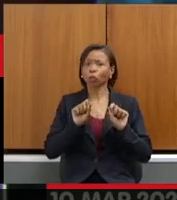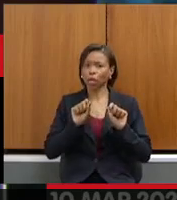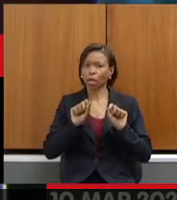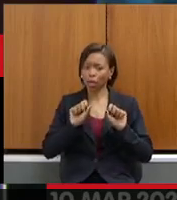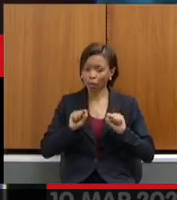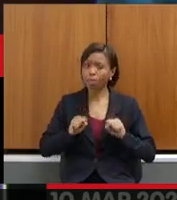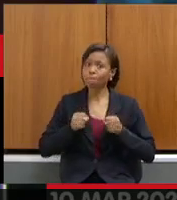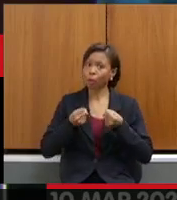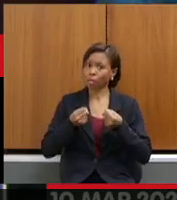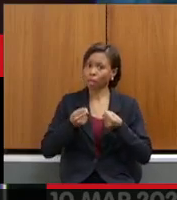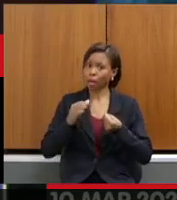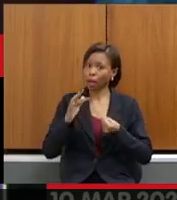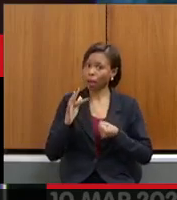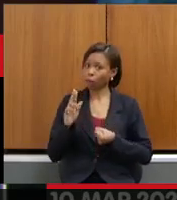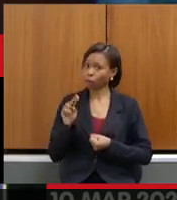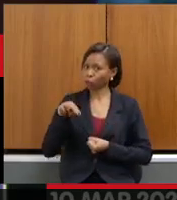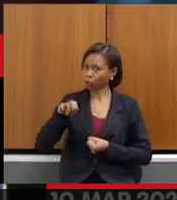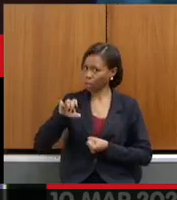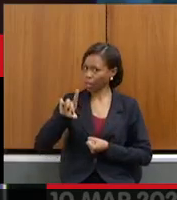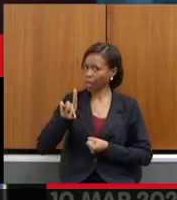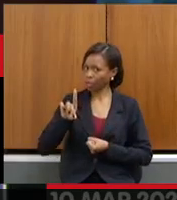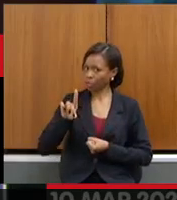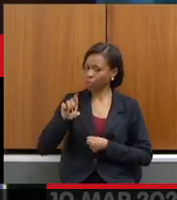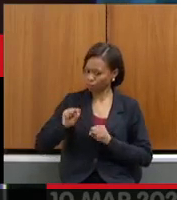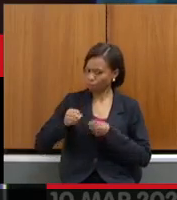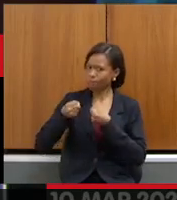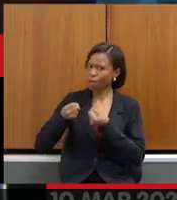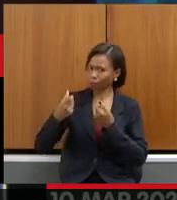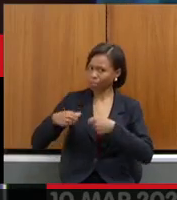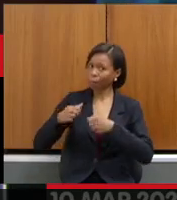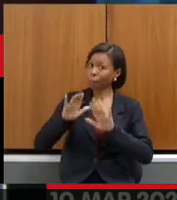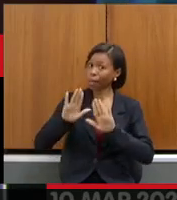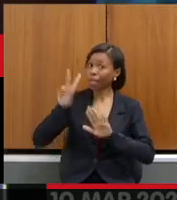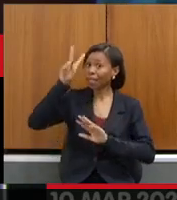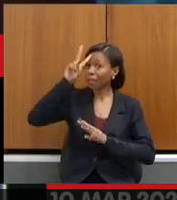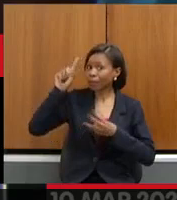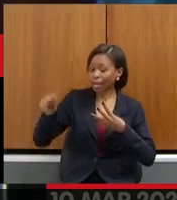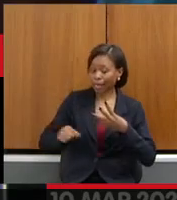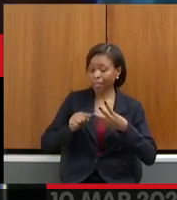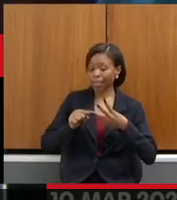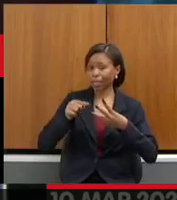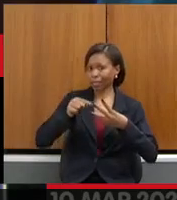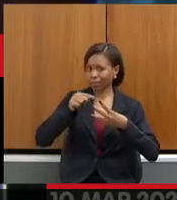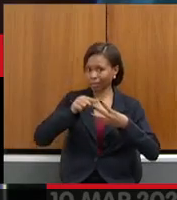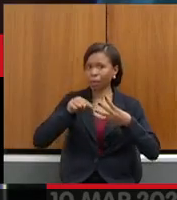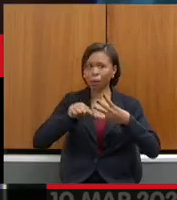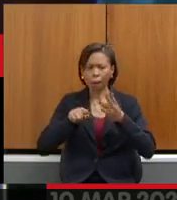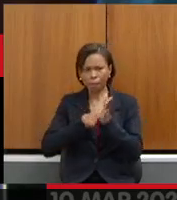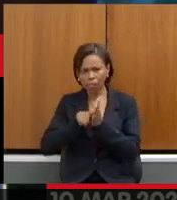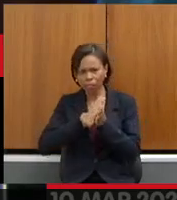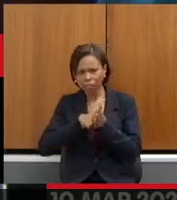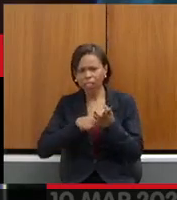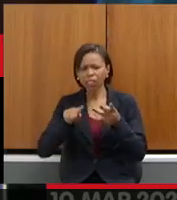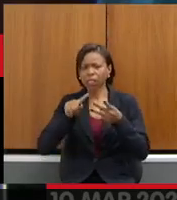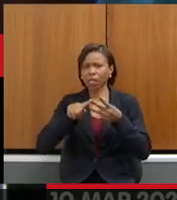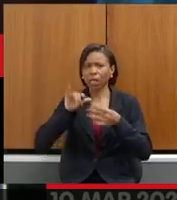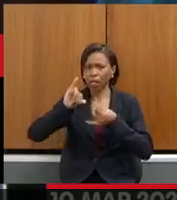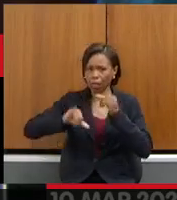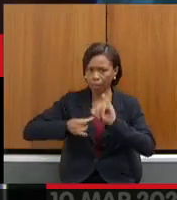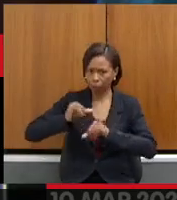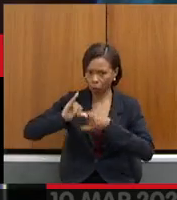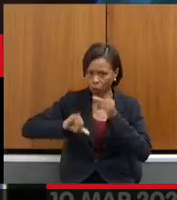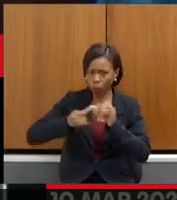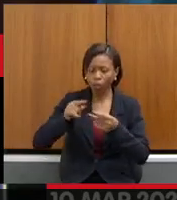fortalecer com LED Lembrando que a funed ela tem um tripé e a da pesquisa Realmente é muito importante do laboratório